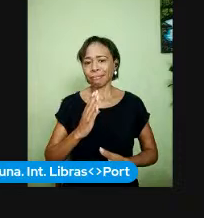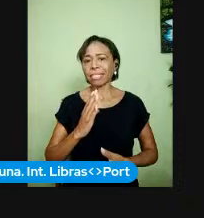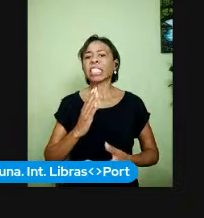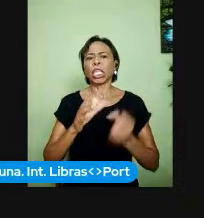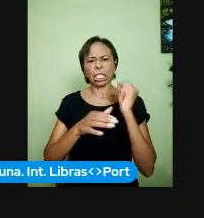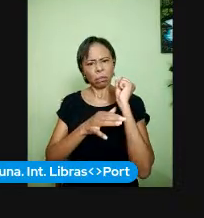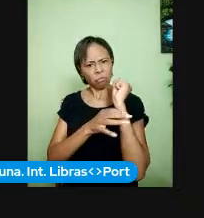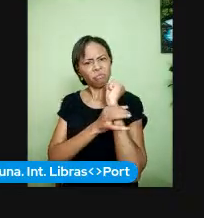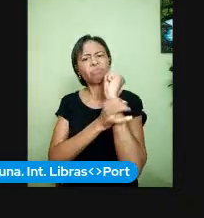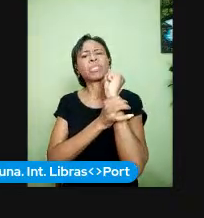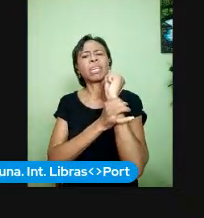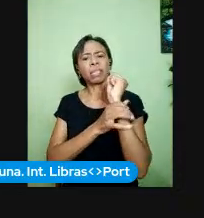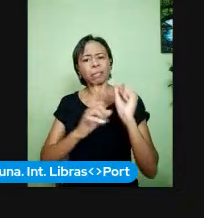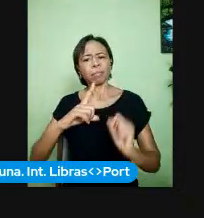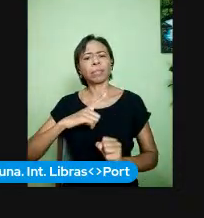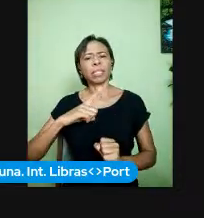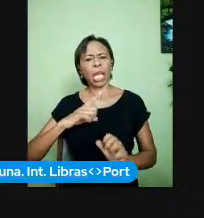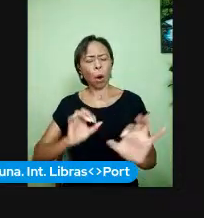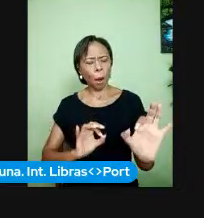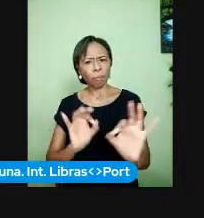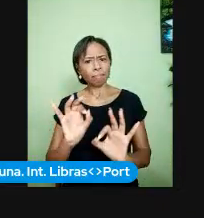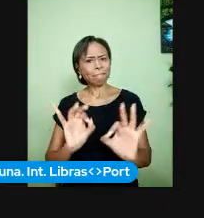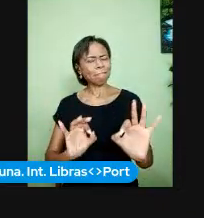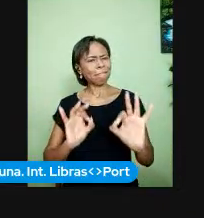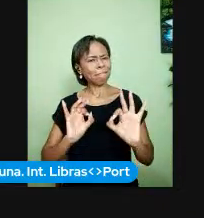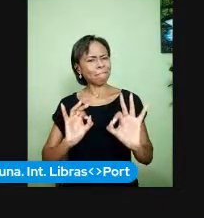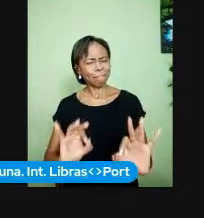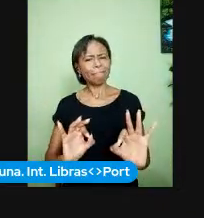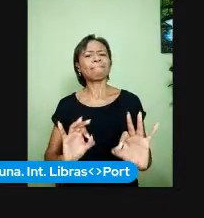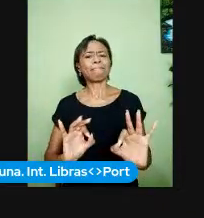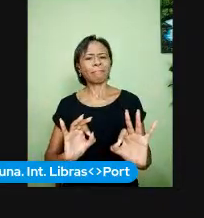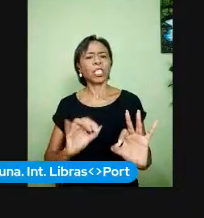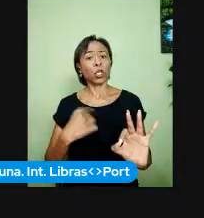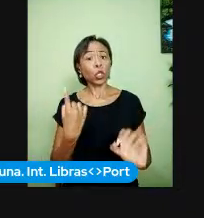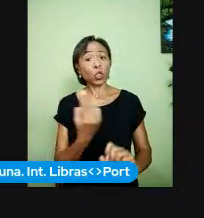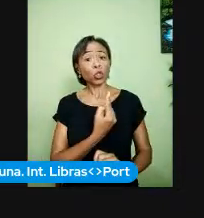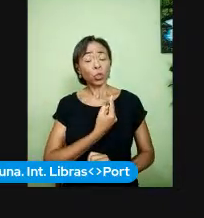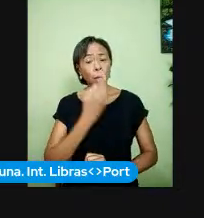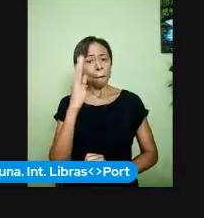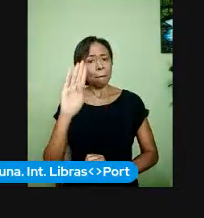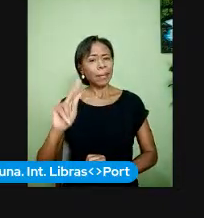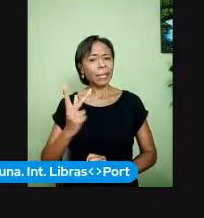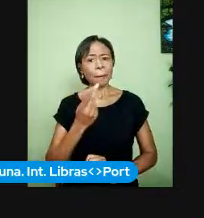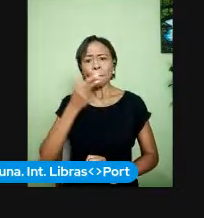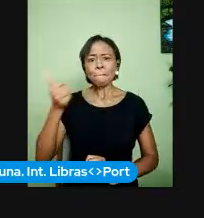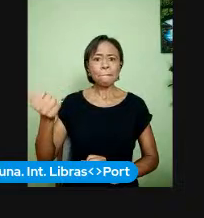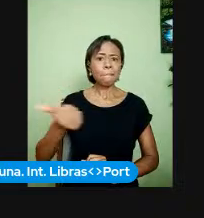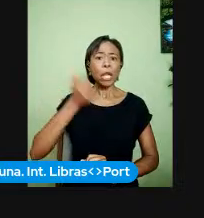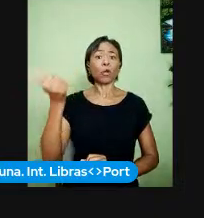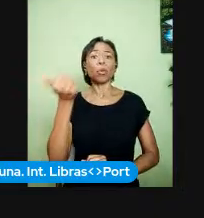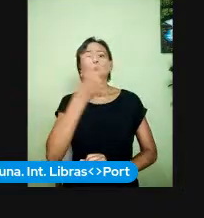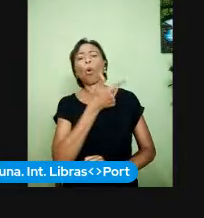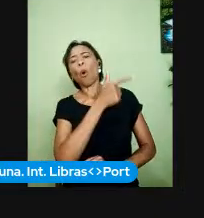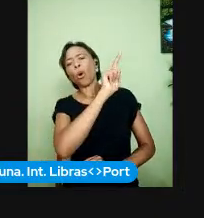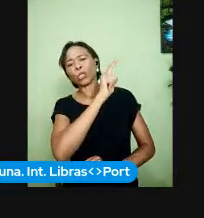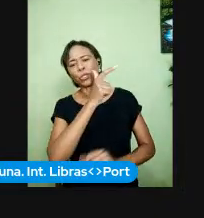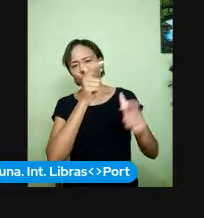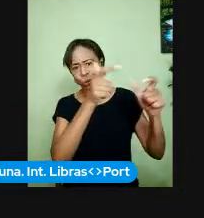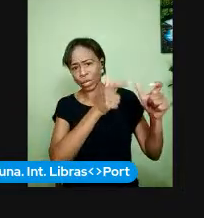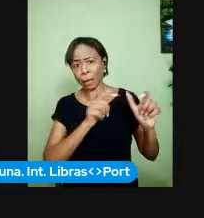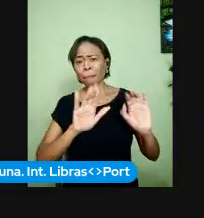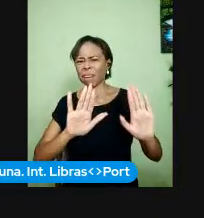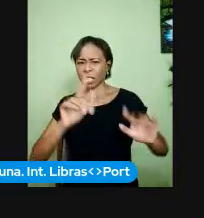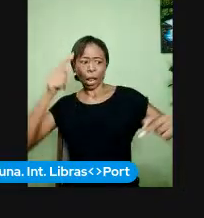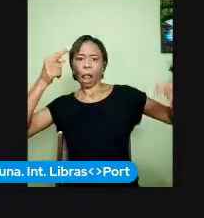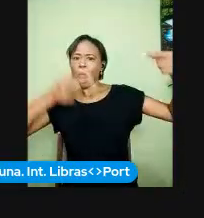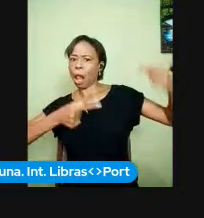segurança, em matéria de organização, nós estamos ultrapassando capitais aí famosas. Mas nós não estamos aqui disputando, não,